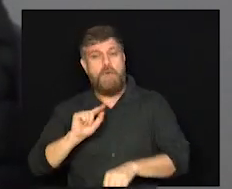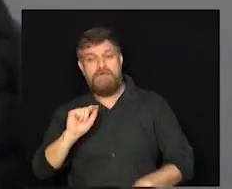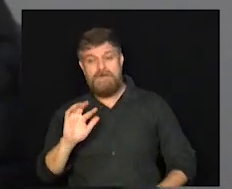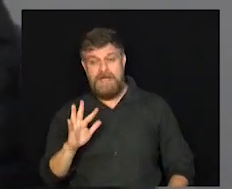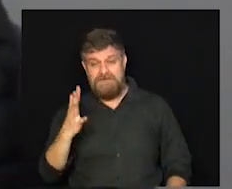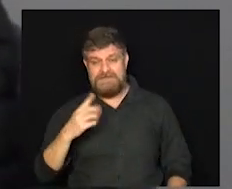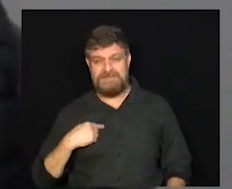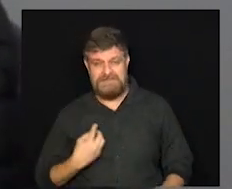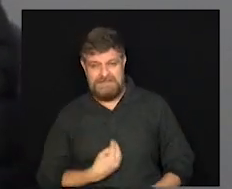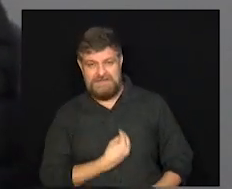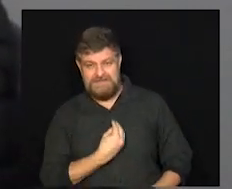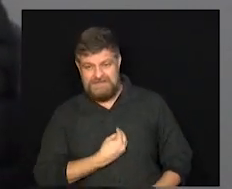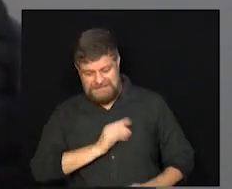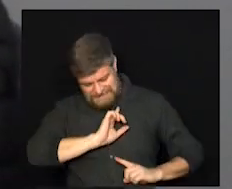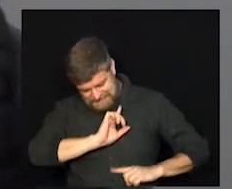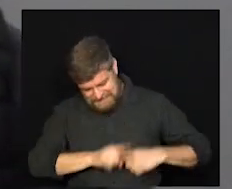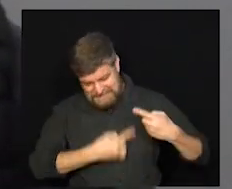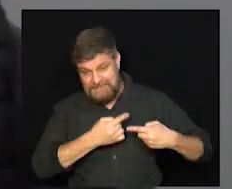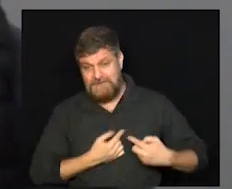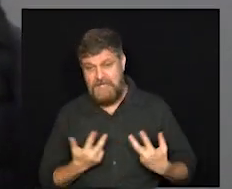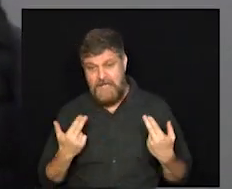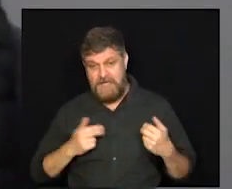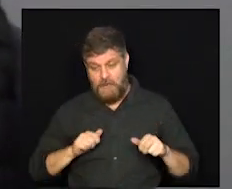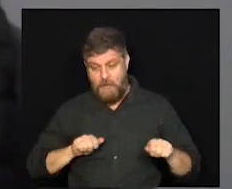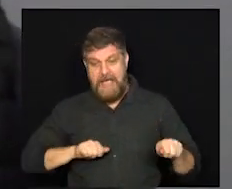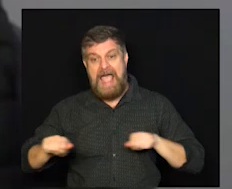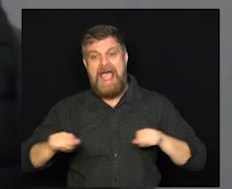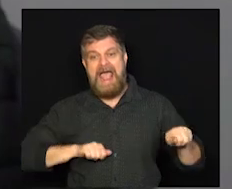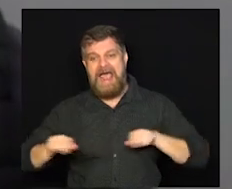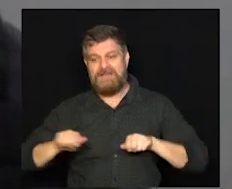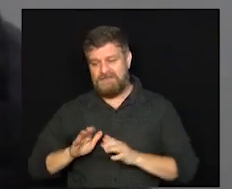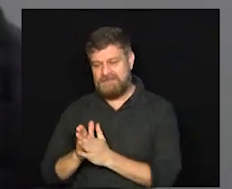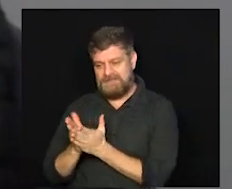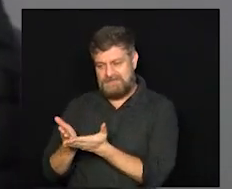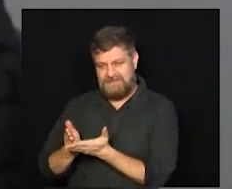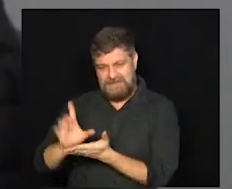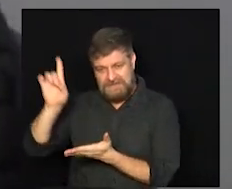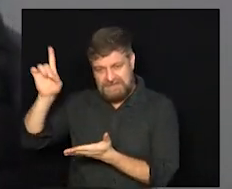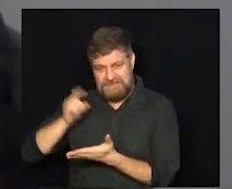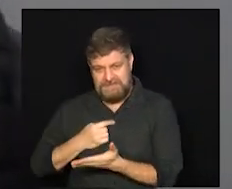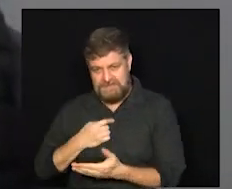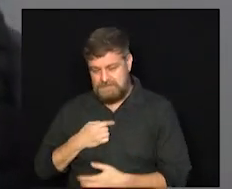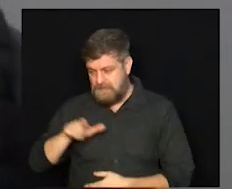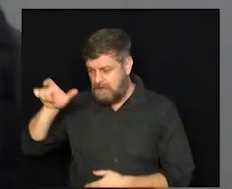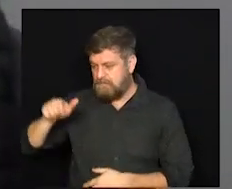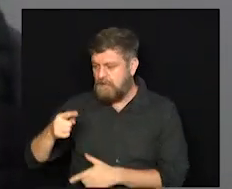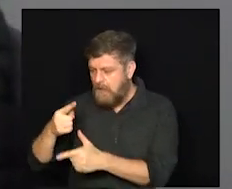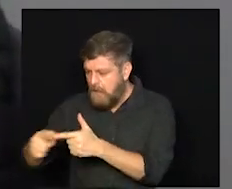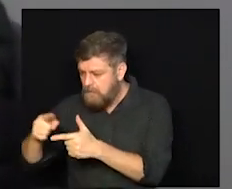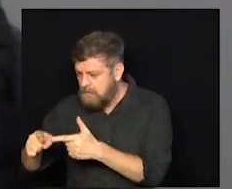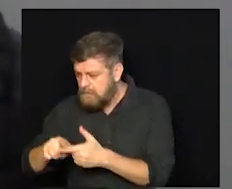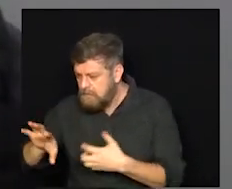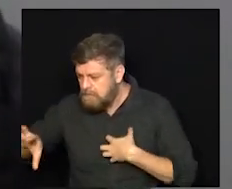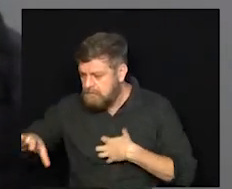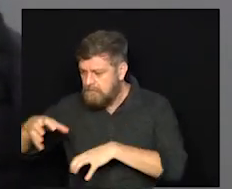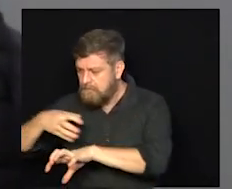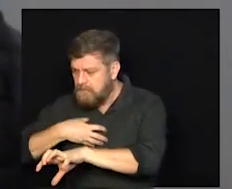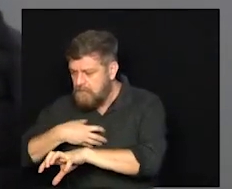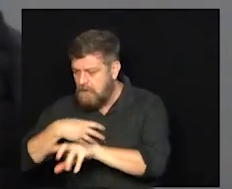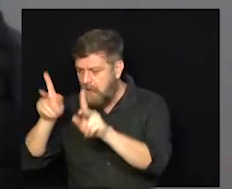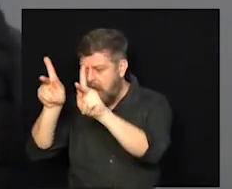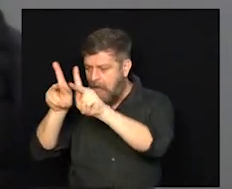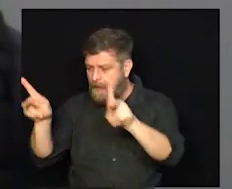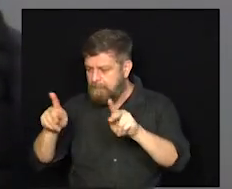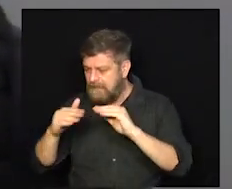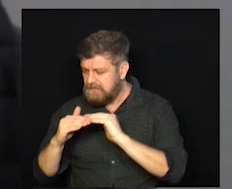vamos viver de novo o que está descrito em Atos lá. Uns olhando para as causas dos outros e todo mundo vivendo em harmonia,